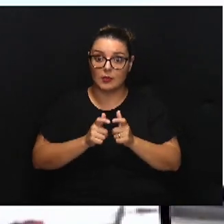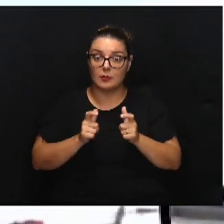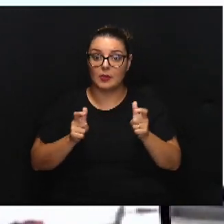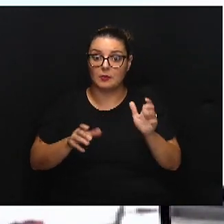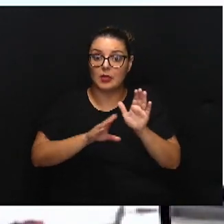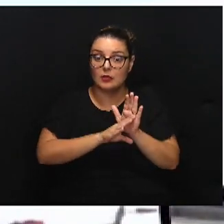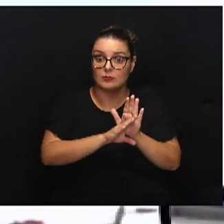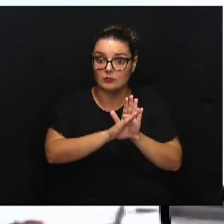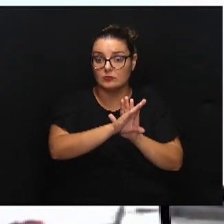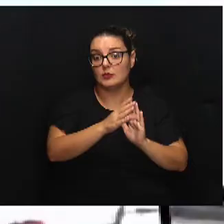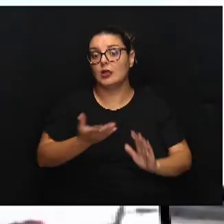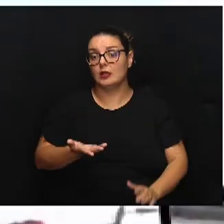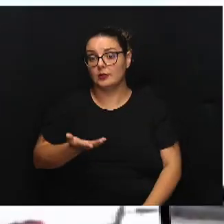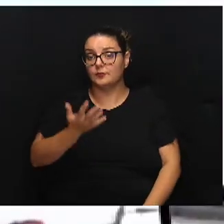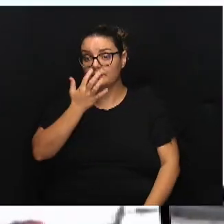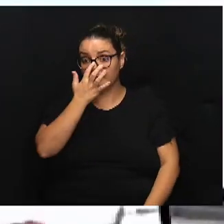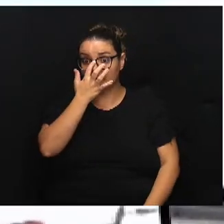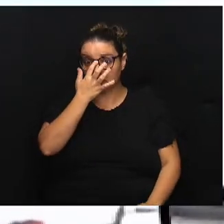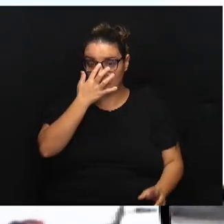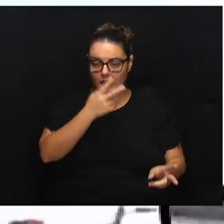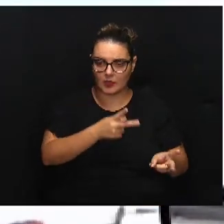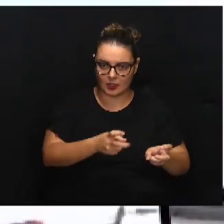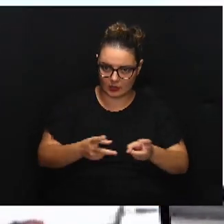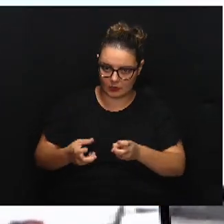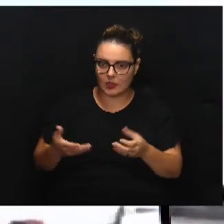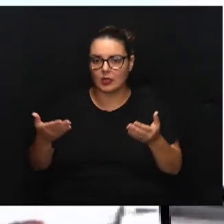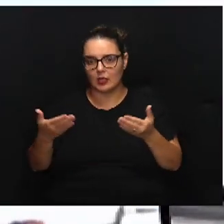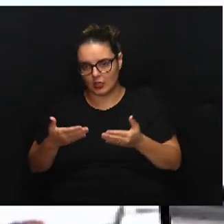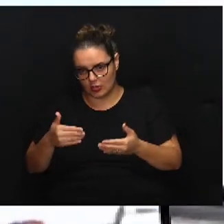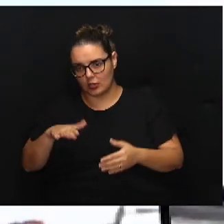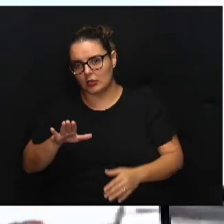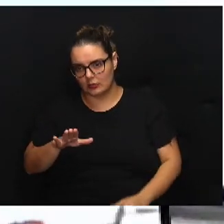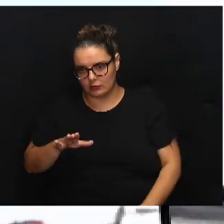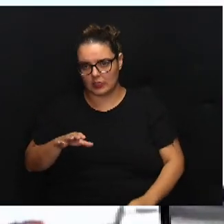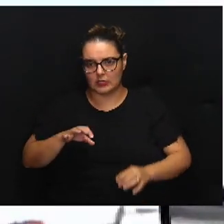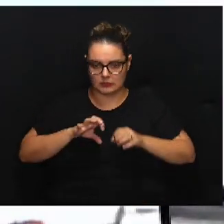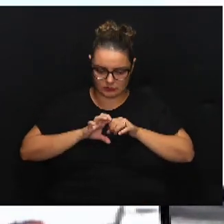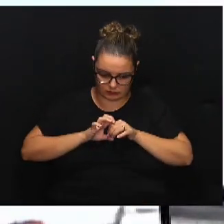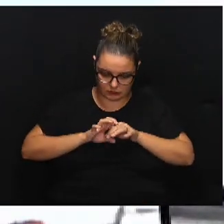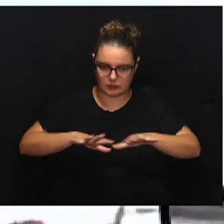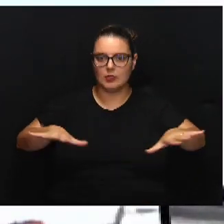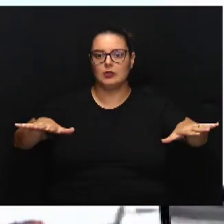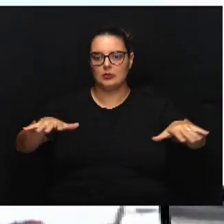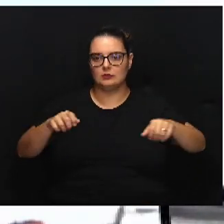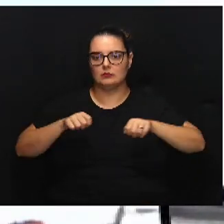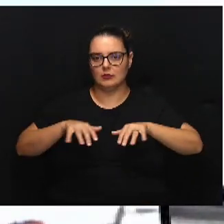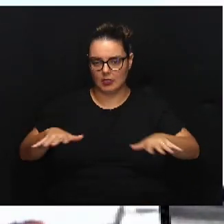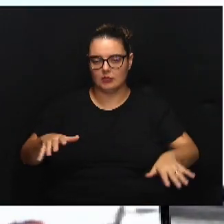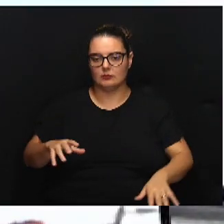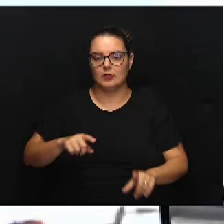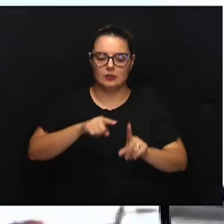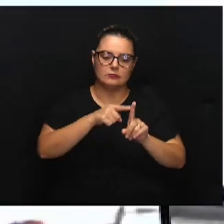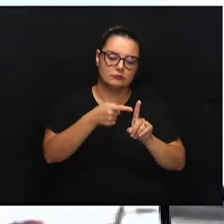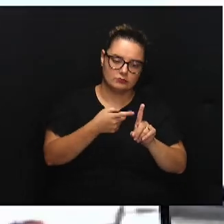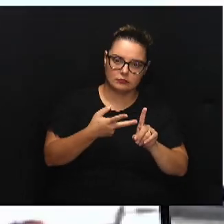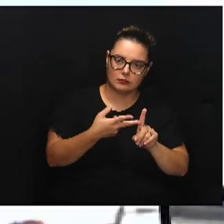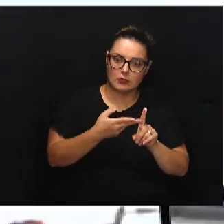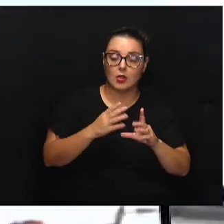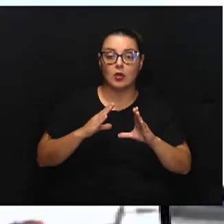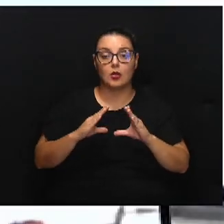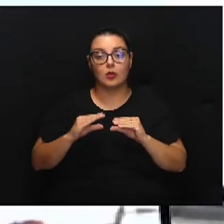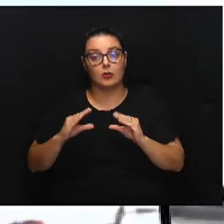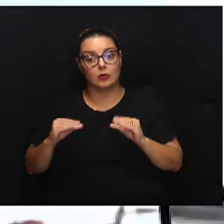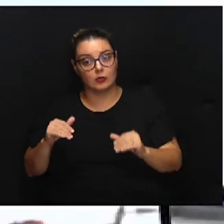crescimento da percepção, agora mais disseminada, de que a cesárea é mais